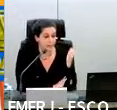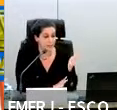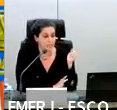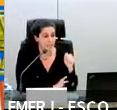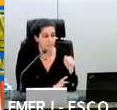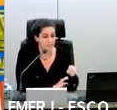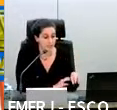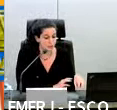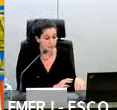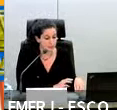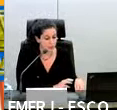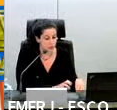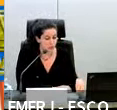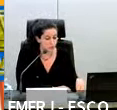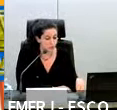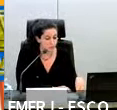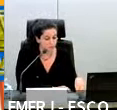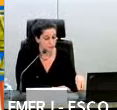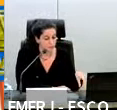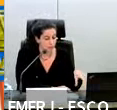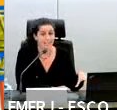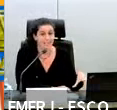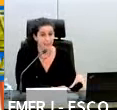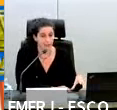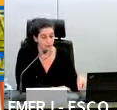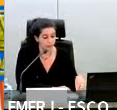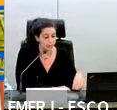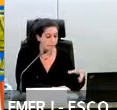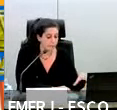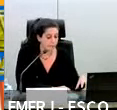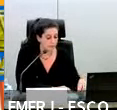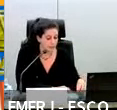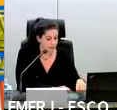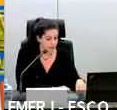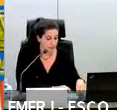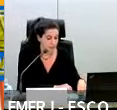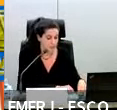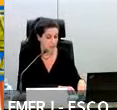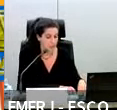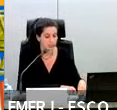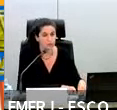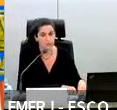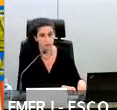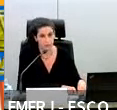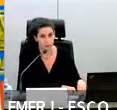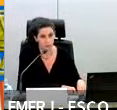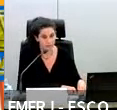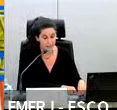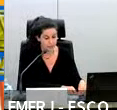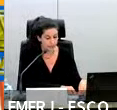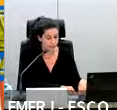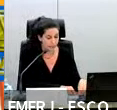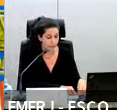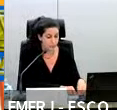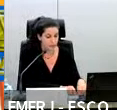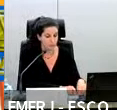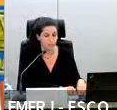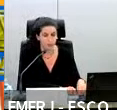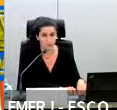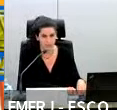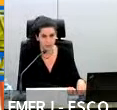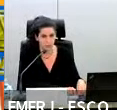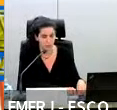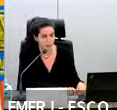Como a Adriana estava dizendo, a gente pesquisou as atas da COIN. É a primeira vez que a gente pesquisa fontes documentais que não